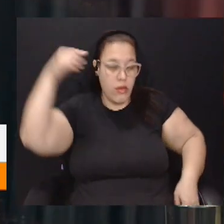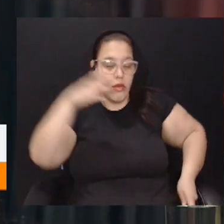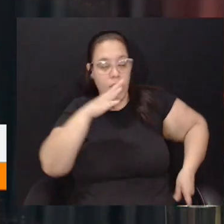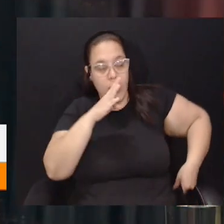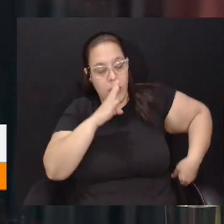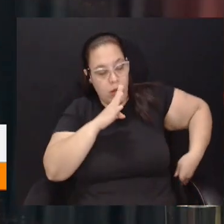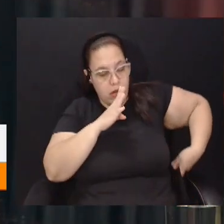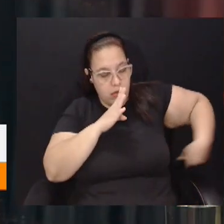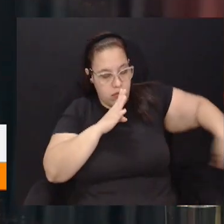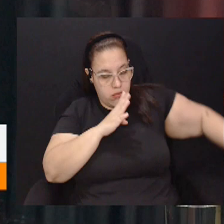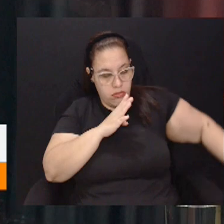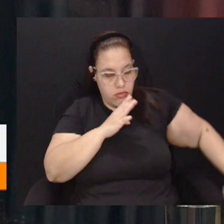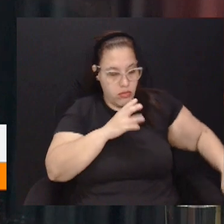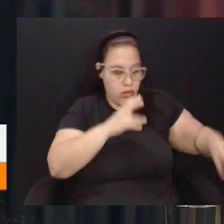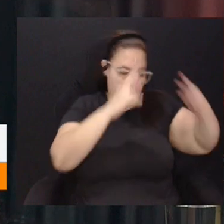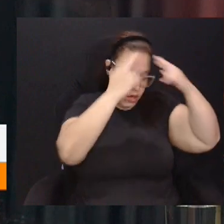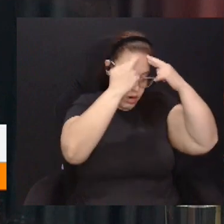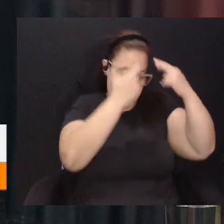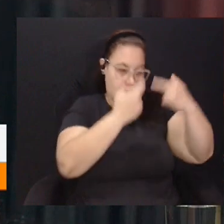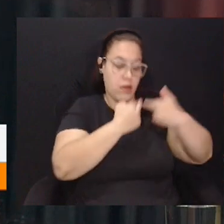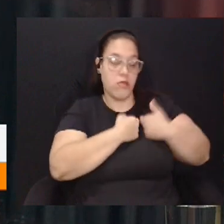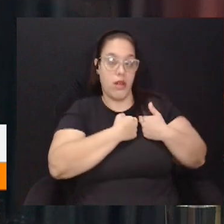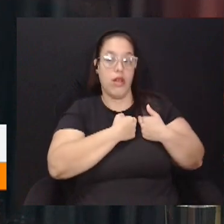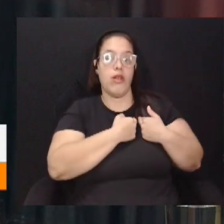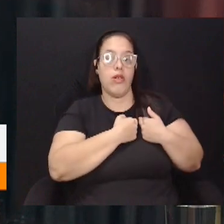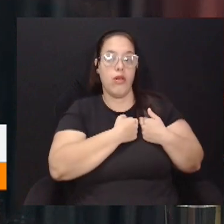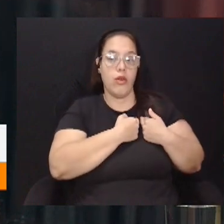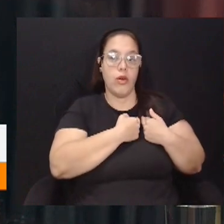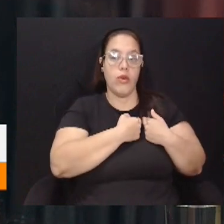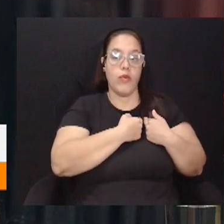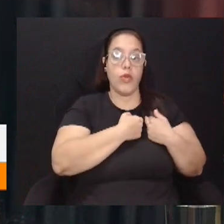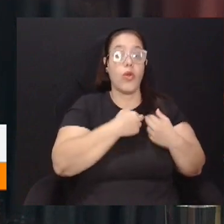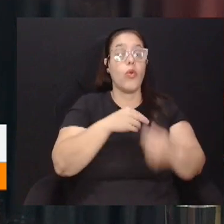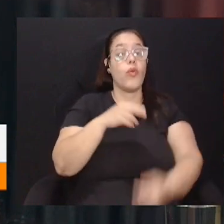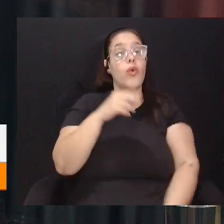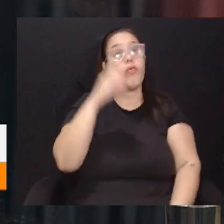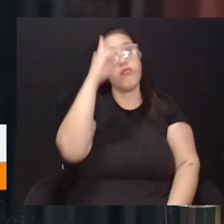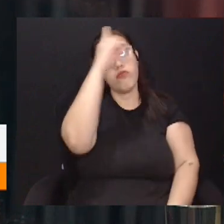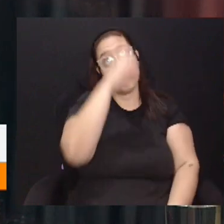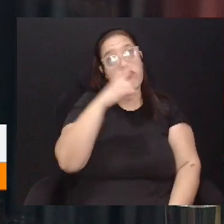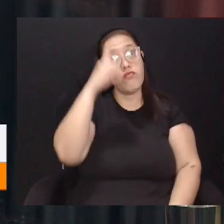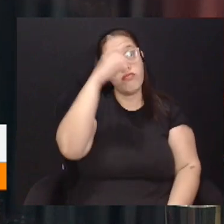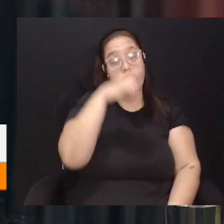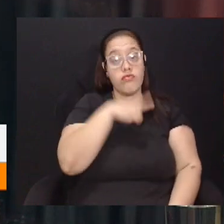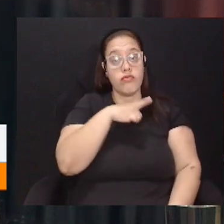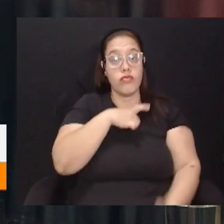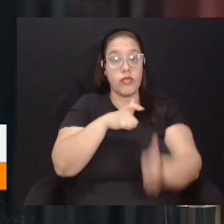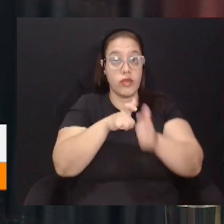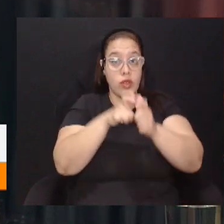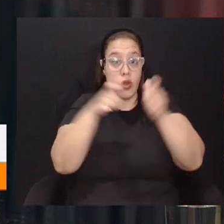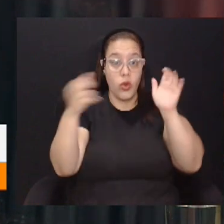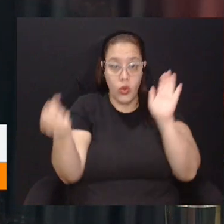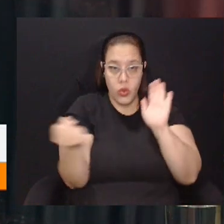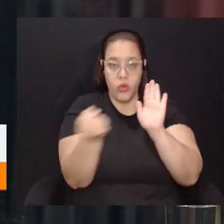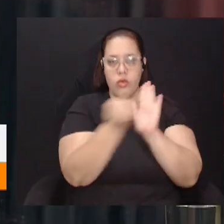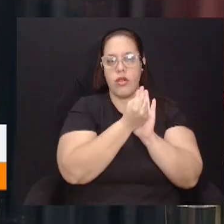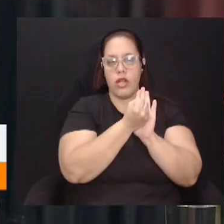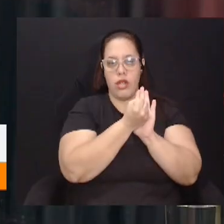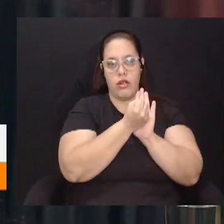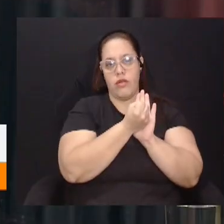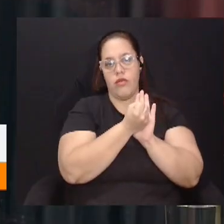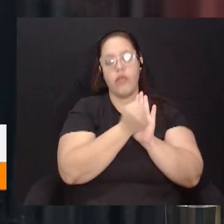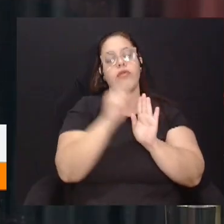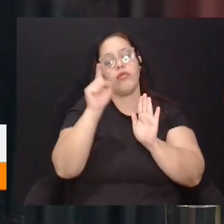esse respeito, né? No entanto, que no domingo você tem o grande símbolo, né, que é exatamente